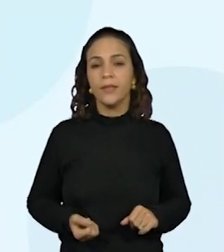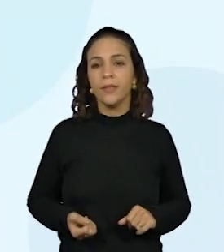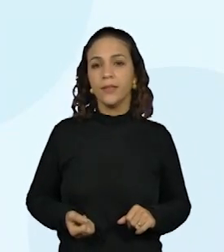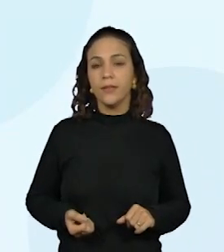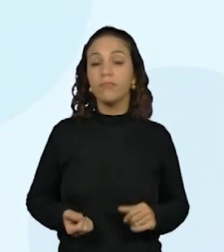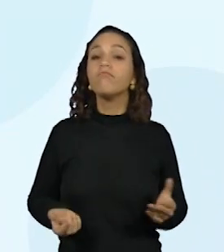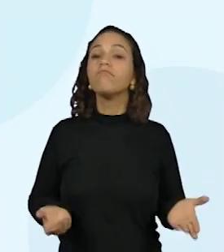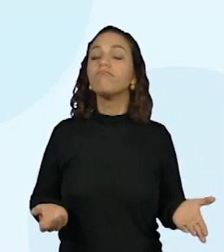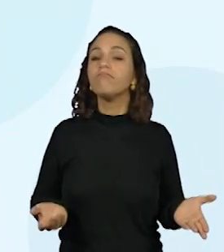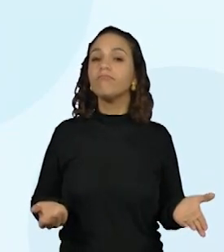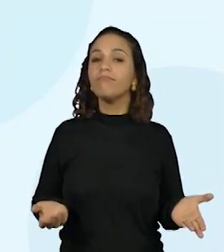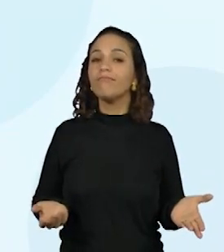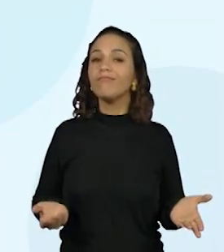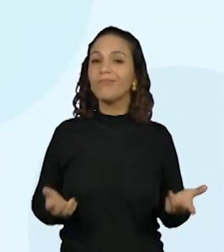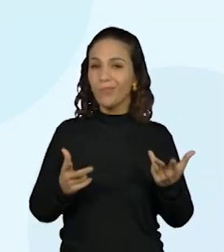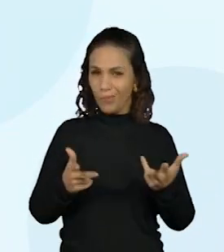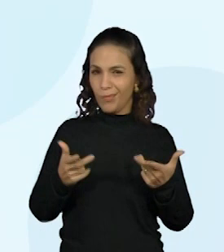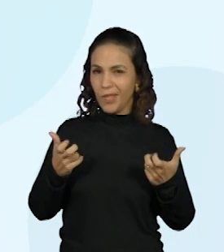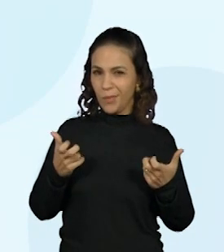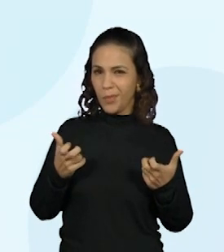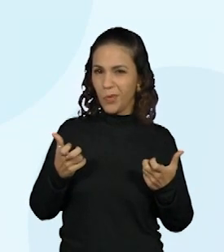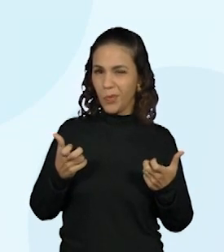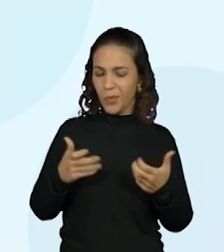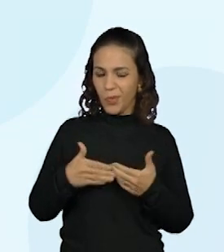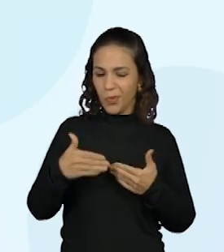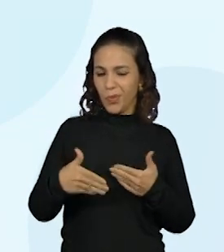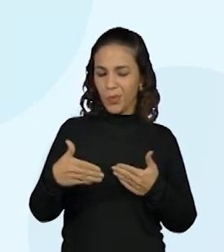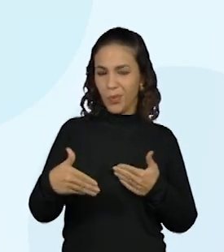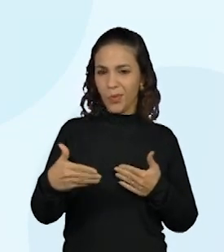na continuidade a gente percebe o nós.